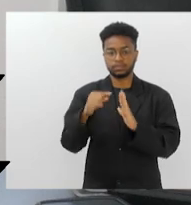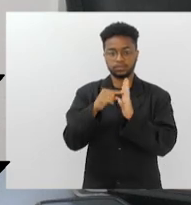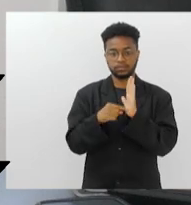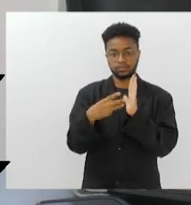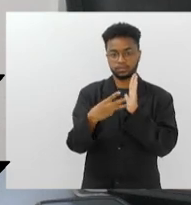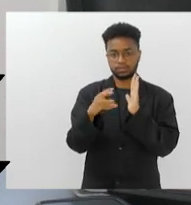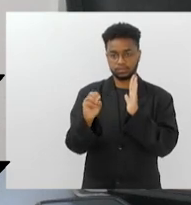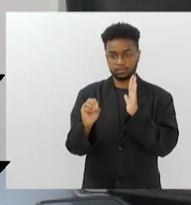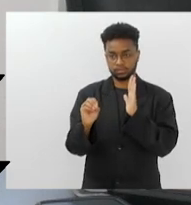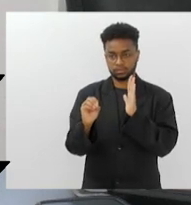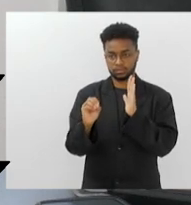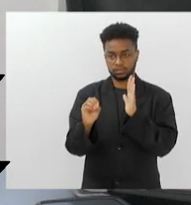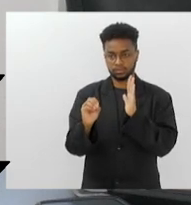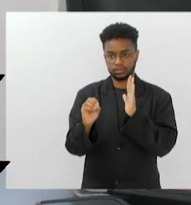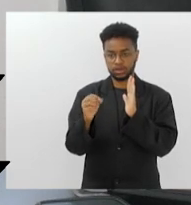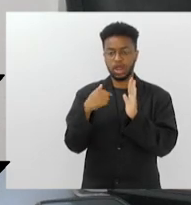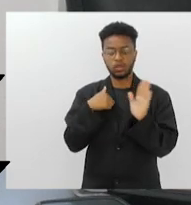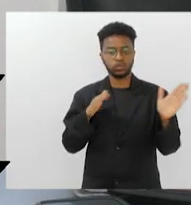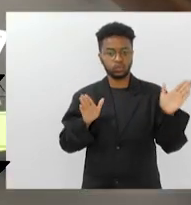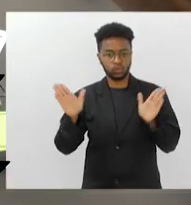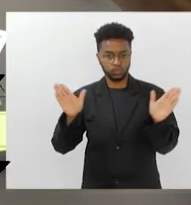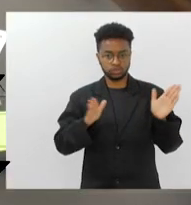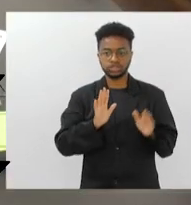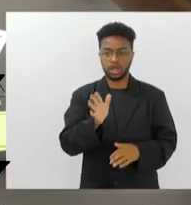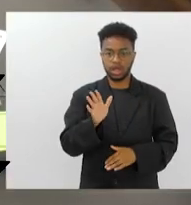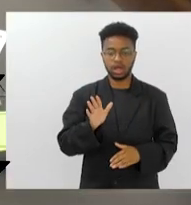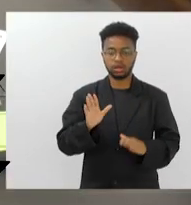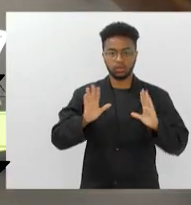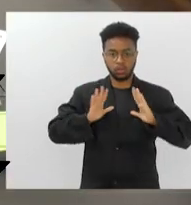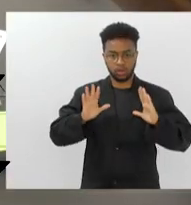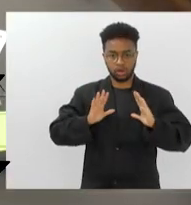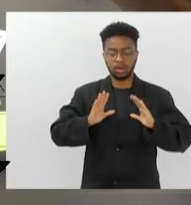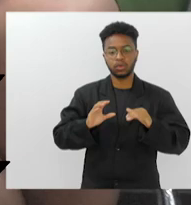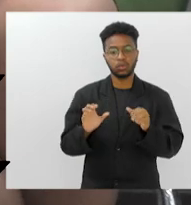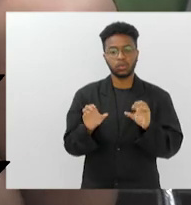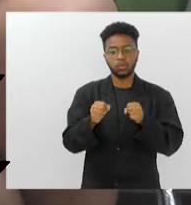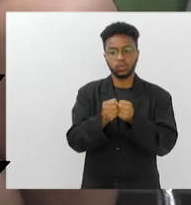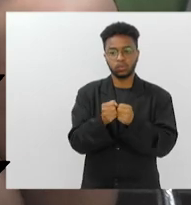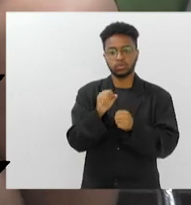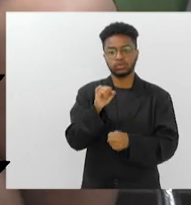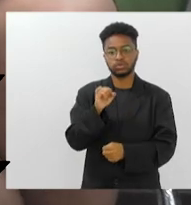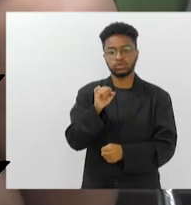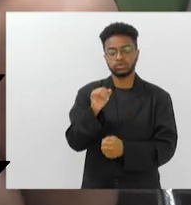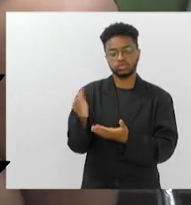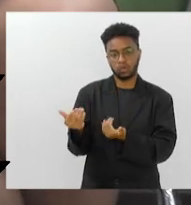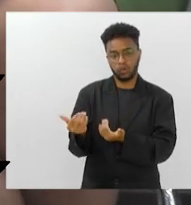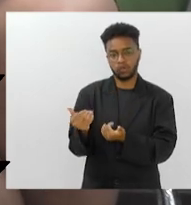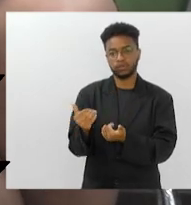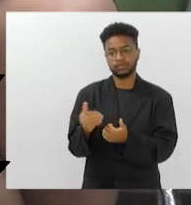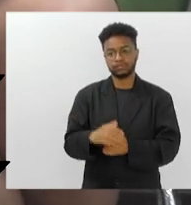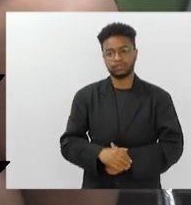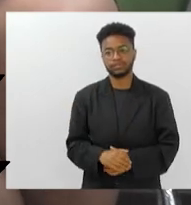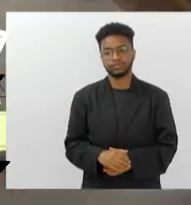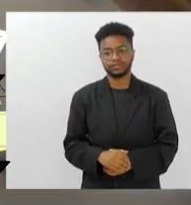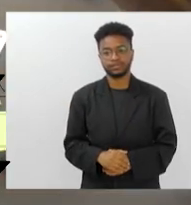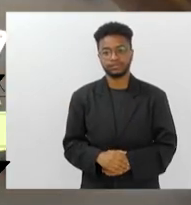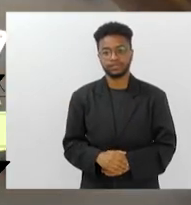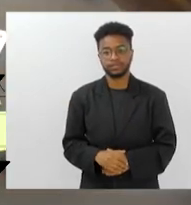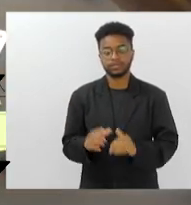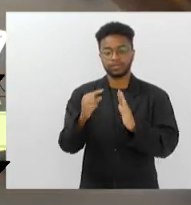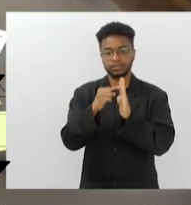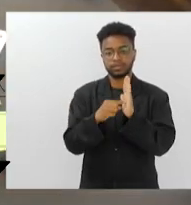pauta meu filho foi goleiro do São Cristal juvenil do São Cristal beleza e o